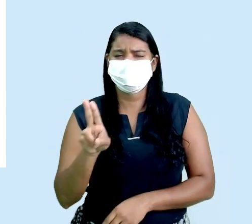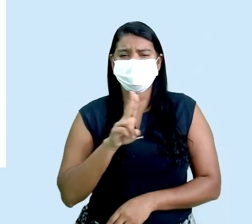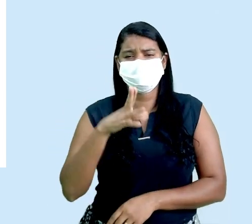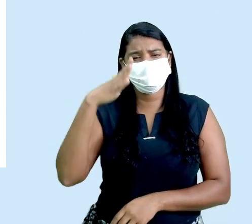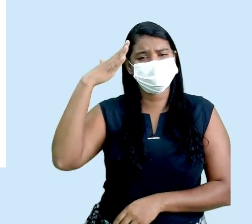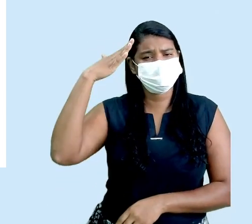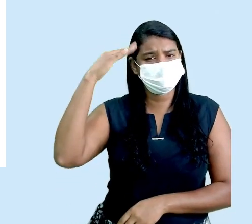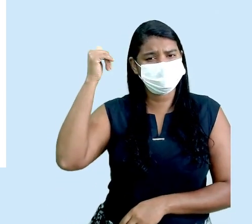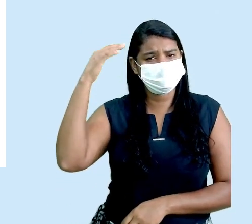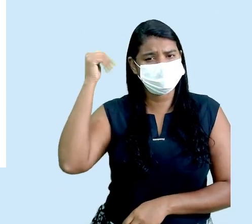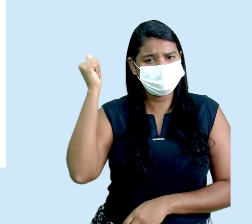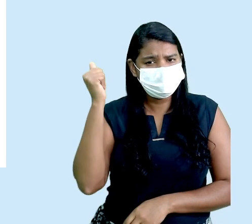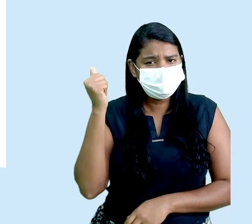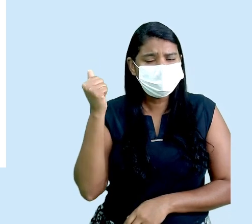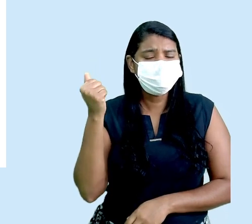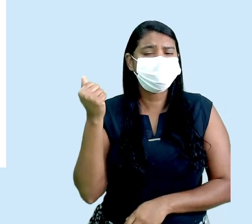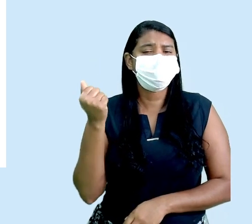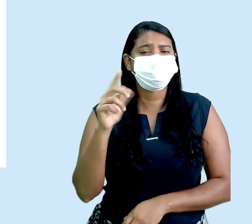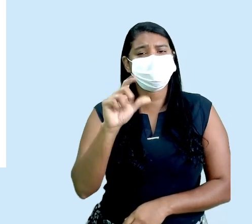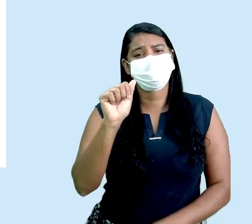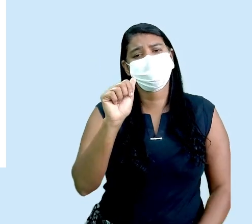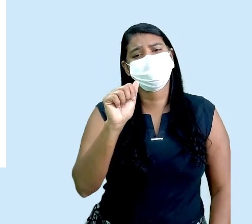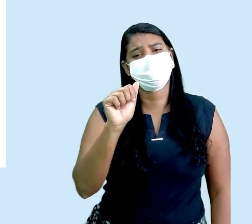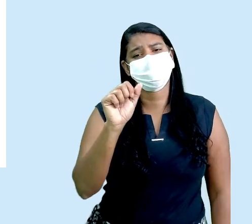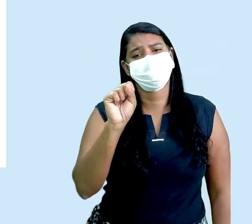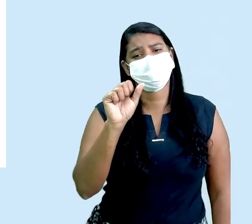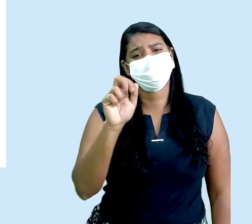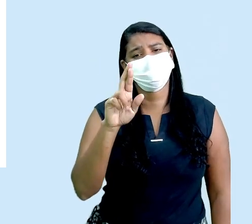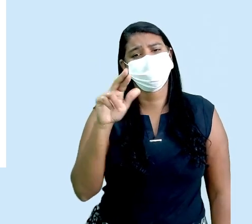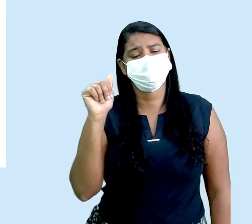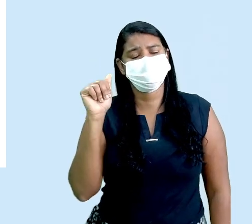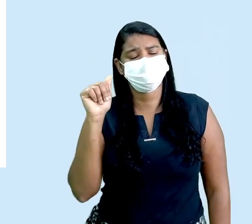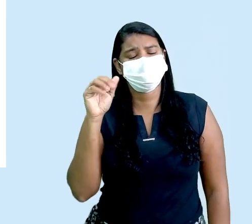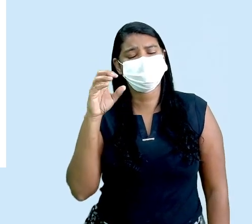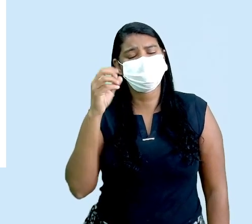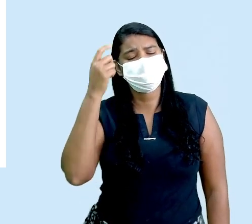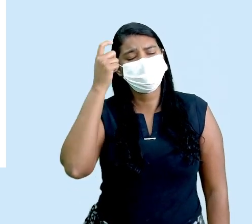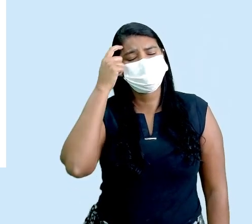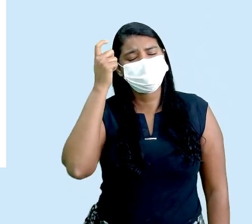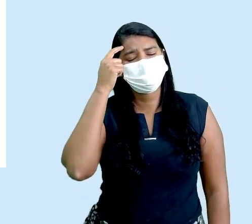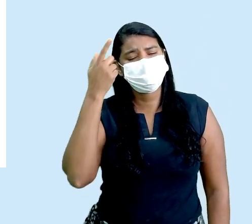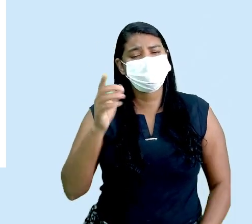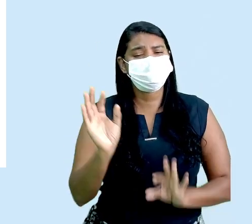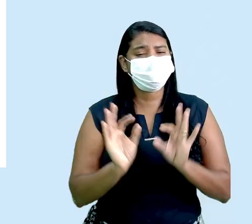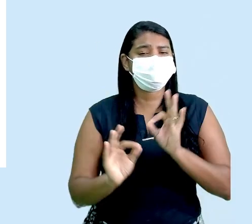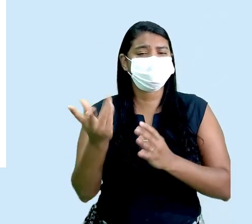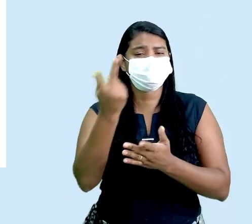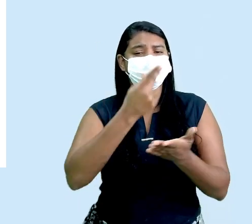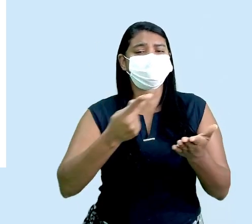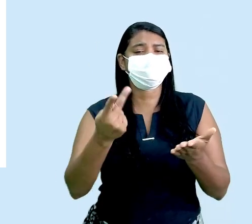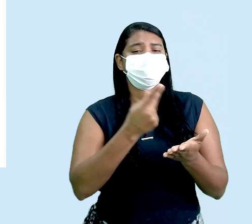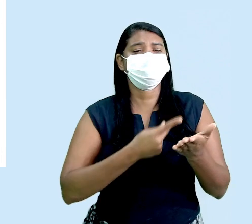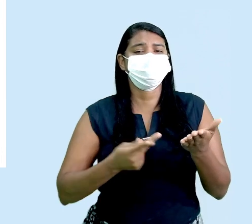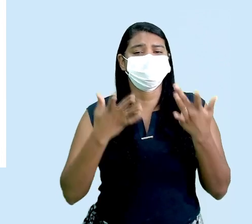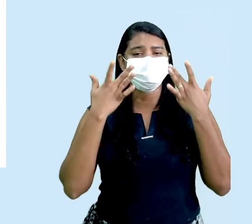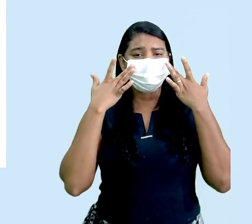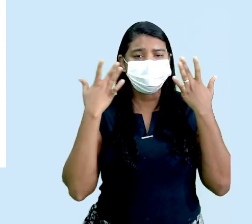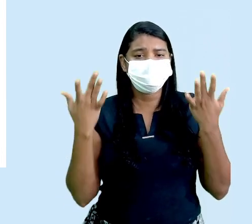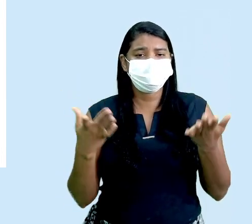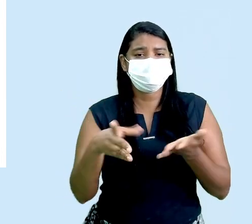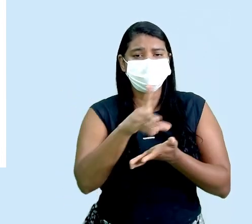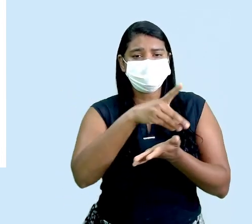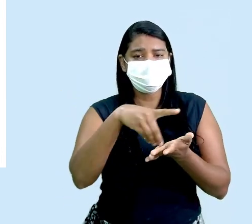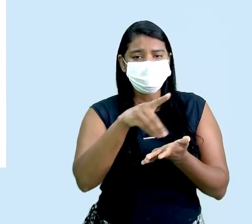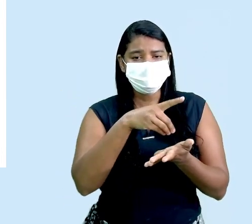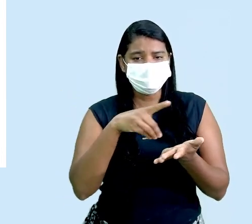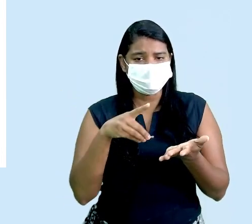Vassily Kandinsky, Laszlo Moholy-Nagy, né? Você vai ter pessoas que pensavam arte, né? Pensavam artesanato